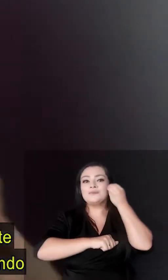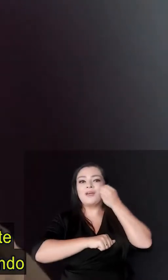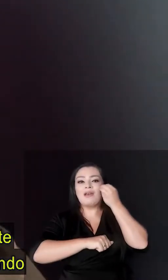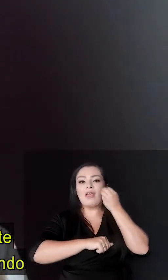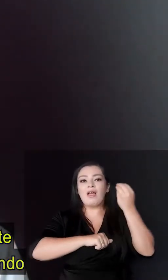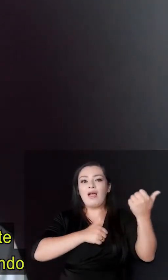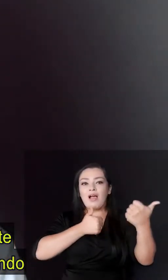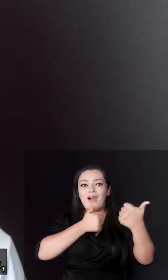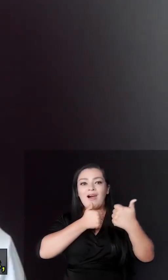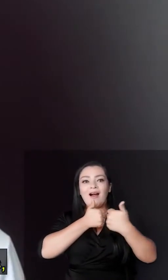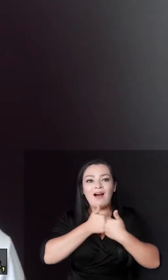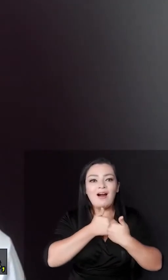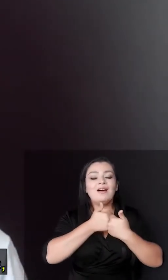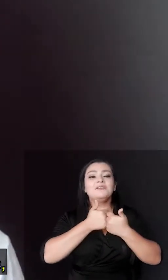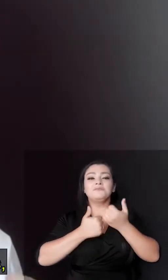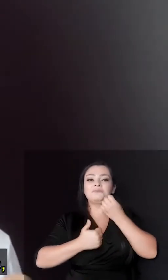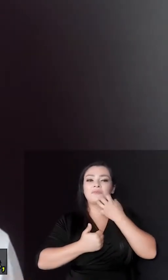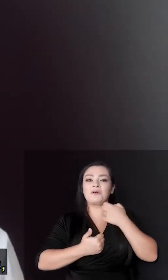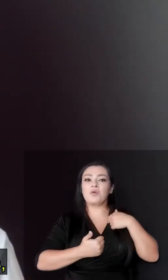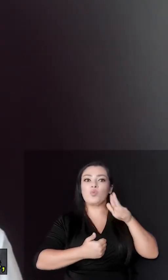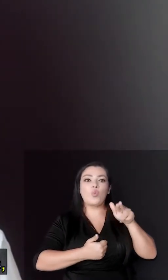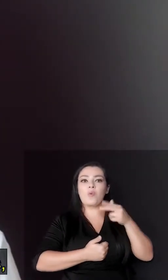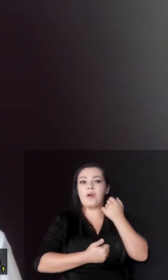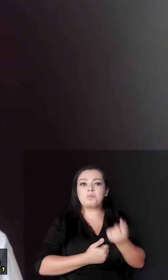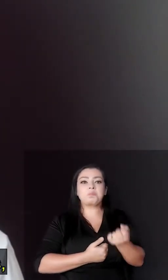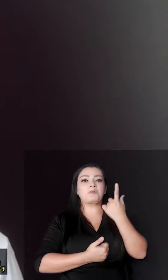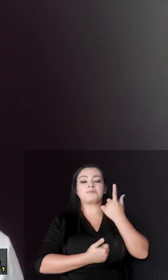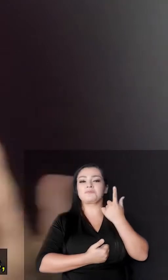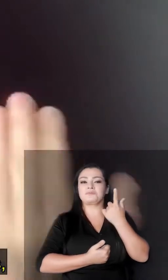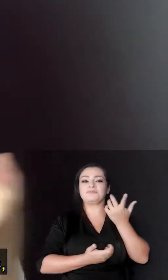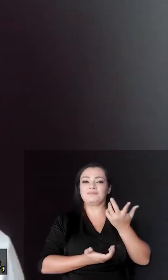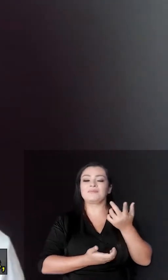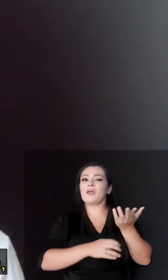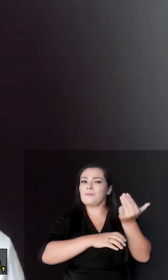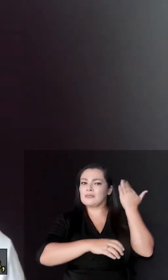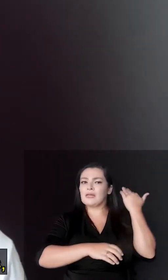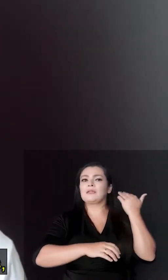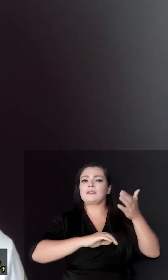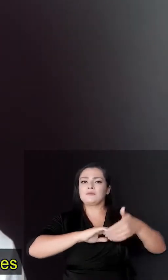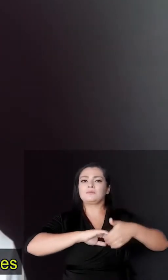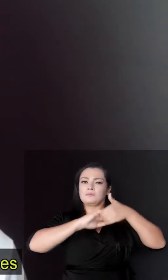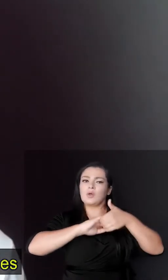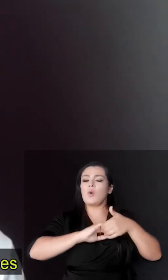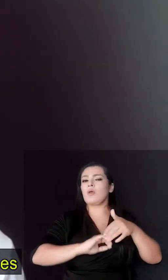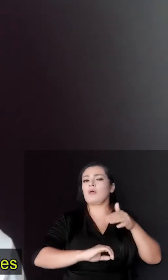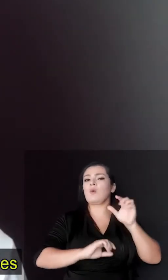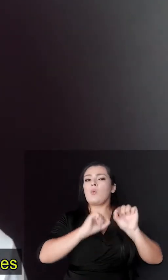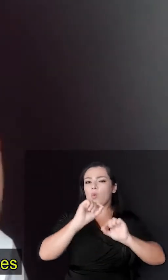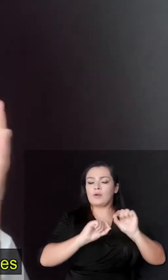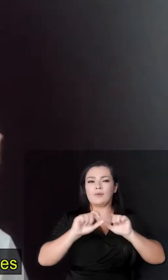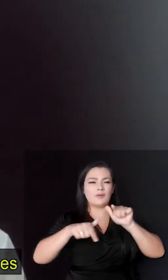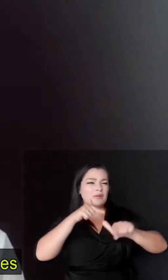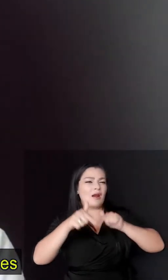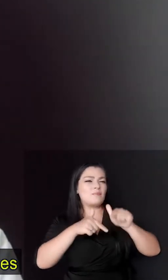museu fosse se aproximando a nichos diferentes que até então a gente não tinha explorado. Em relação às antigas parcerias, ficou comprovado que